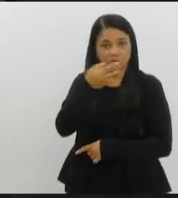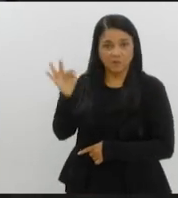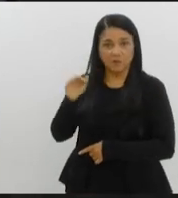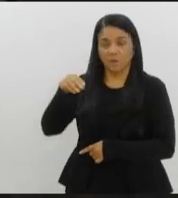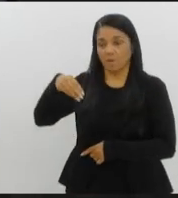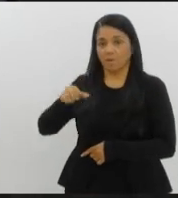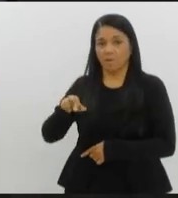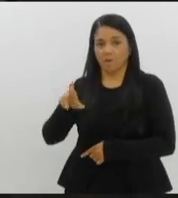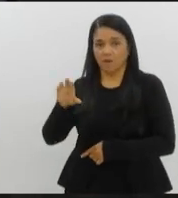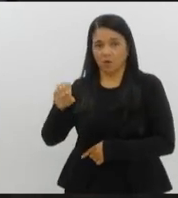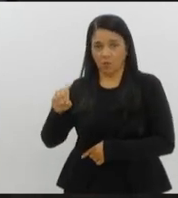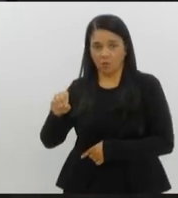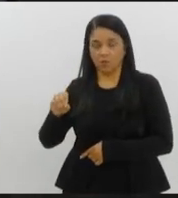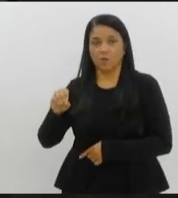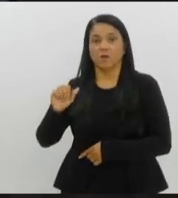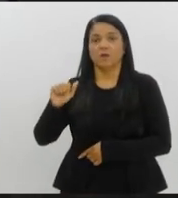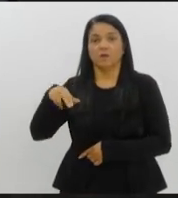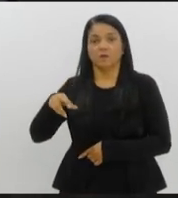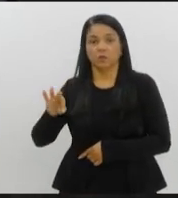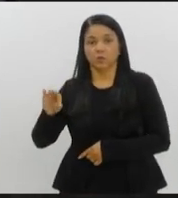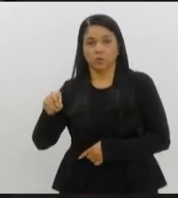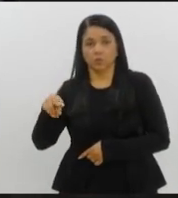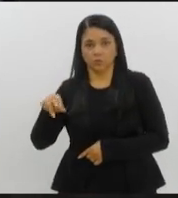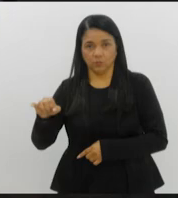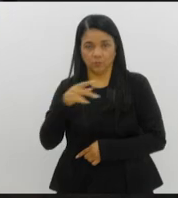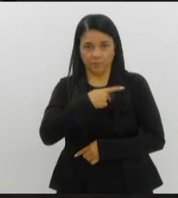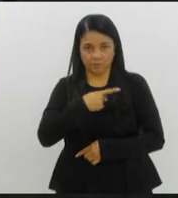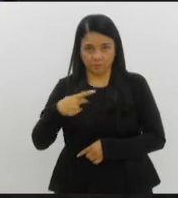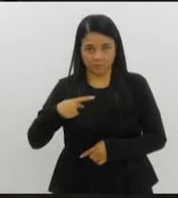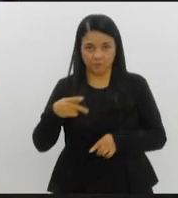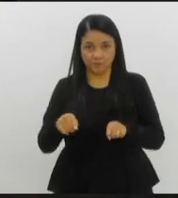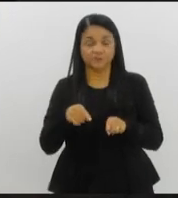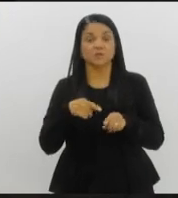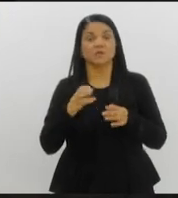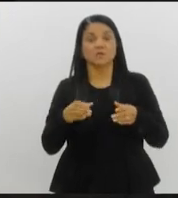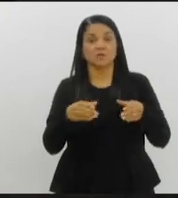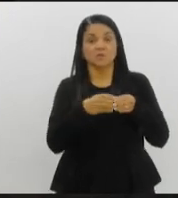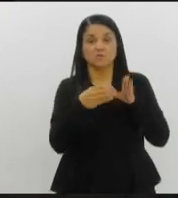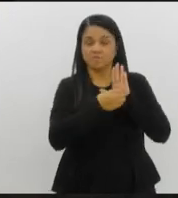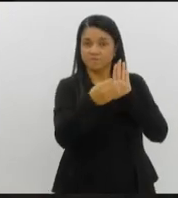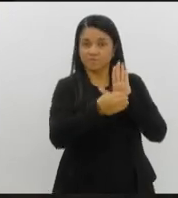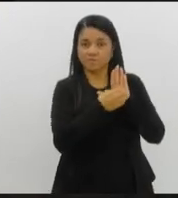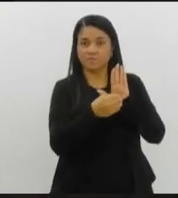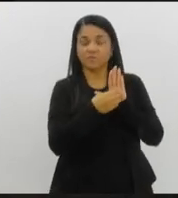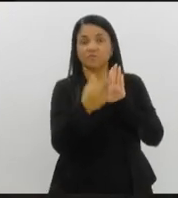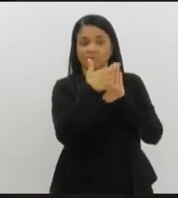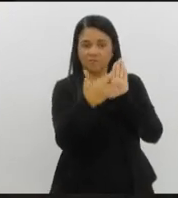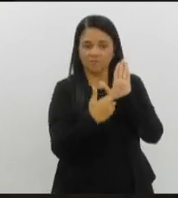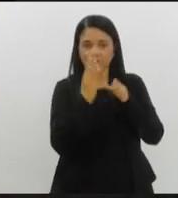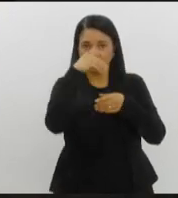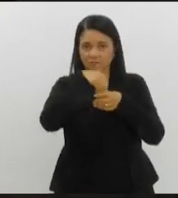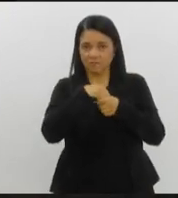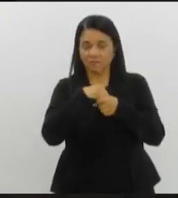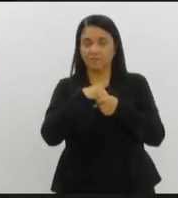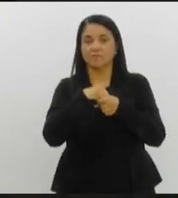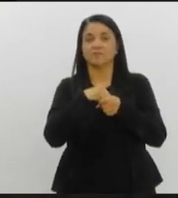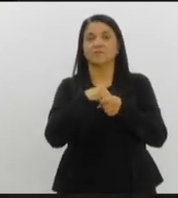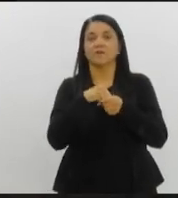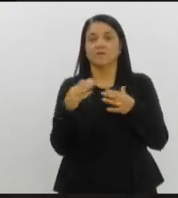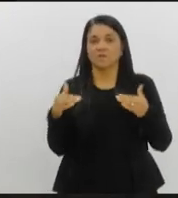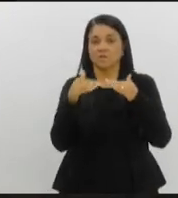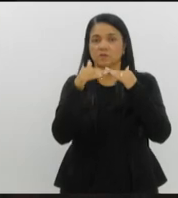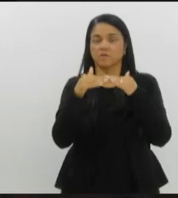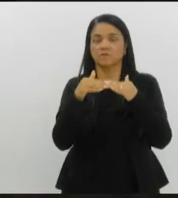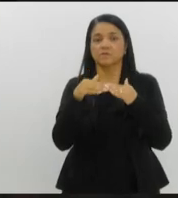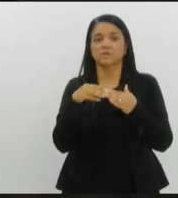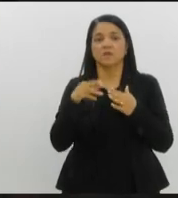Antônio Feliciano, pastor Marco Feliciano. Parecer da Comissão de Normas Internas e Proposições Externas favorável,